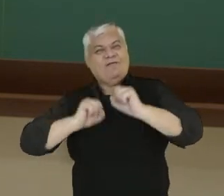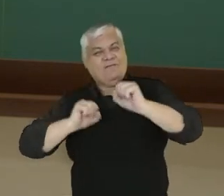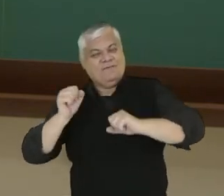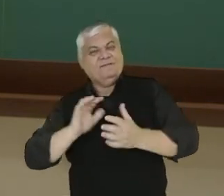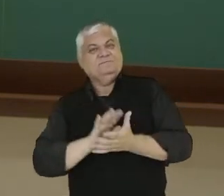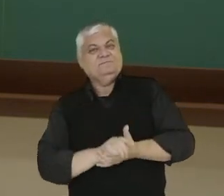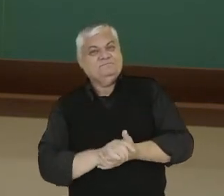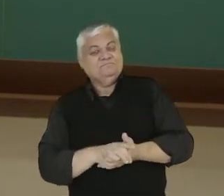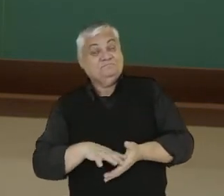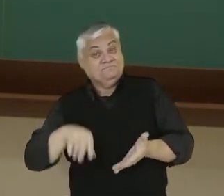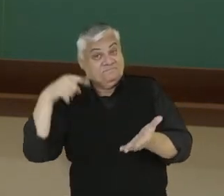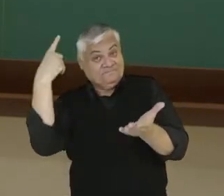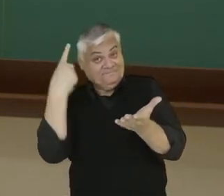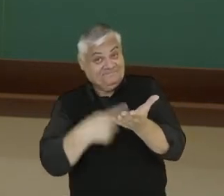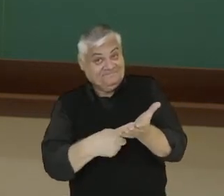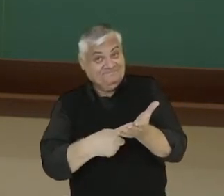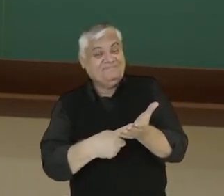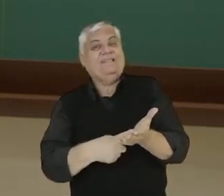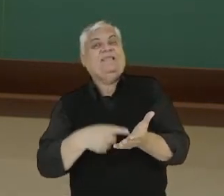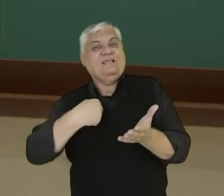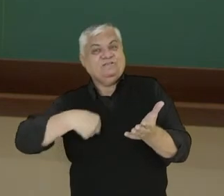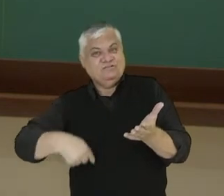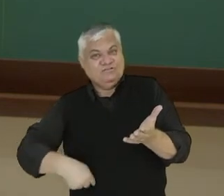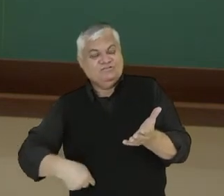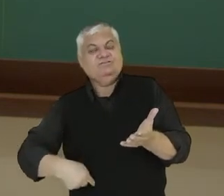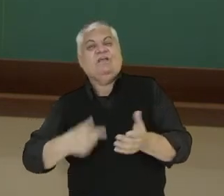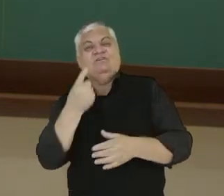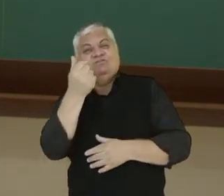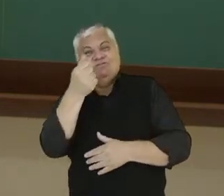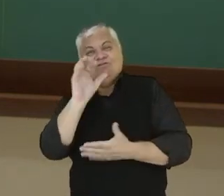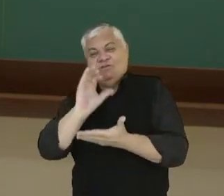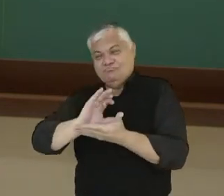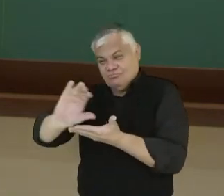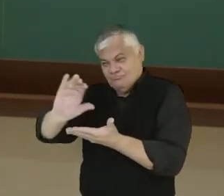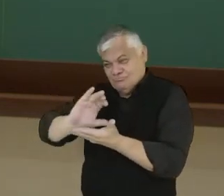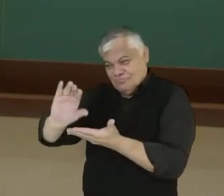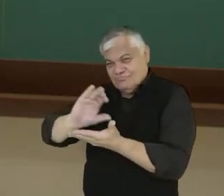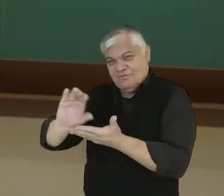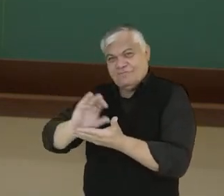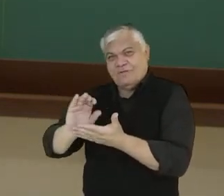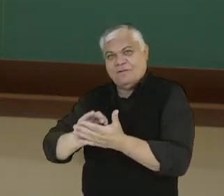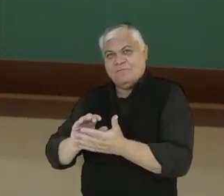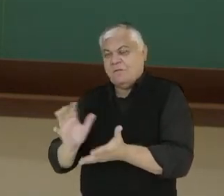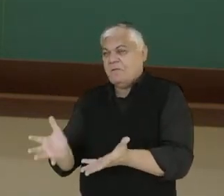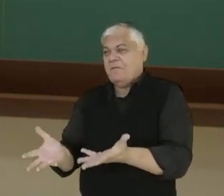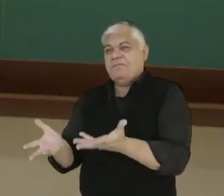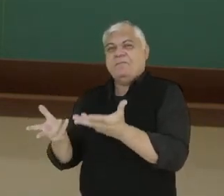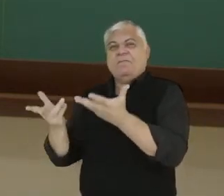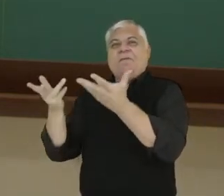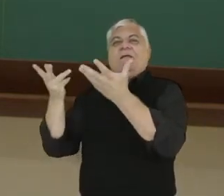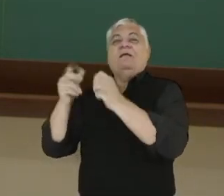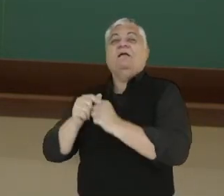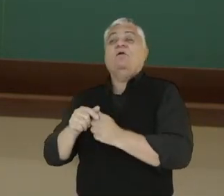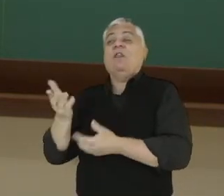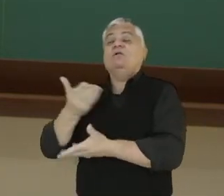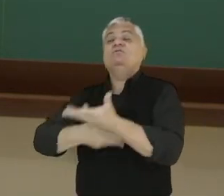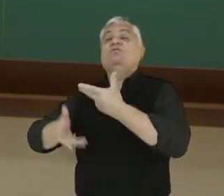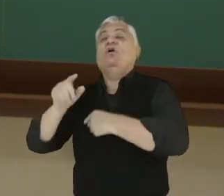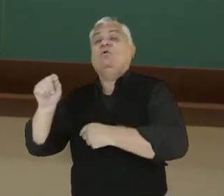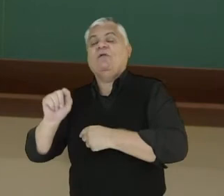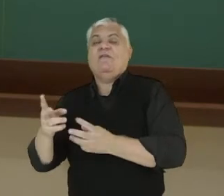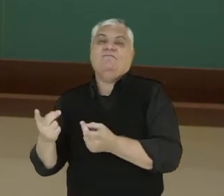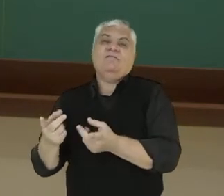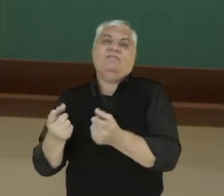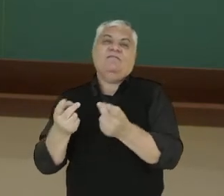tem um acordo? A China investiu em infraestrutura naquele país, é claro que ela vai querer algo em troca, como a comercialização